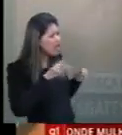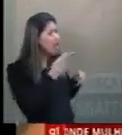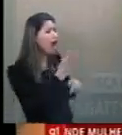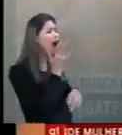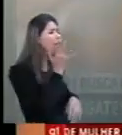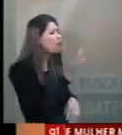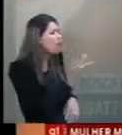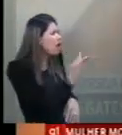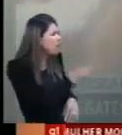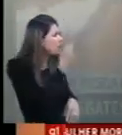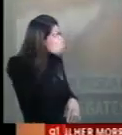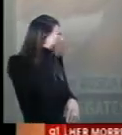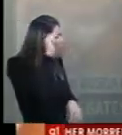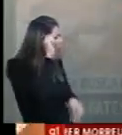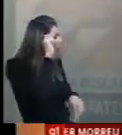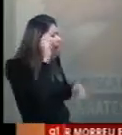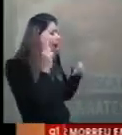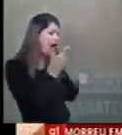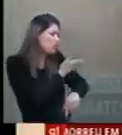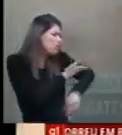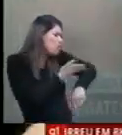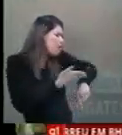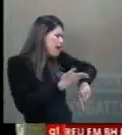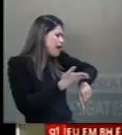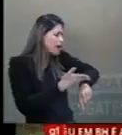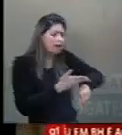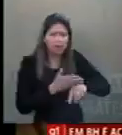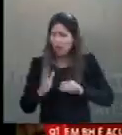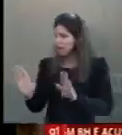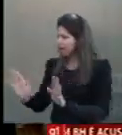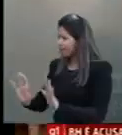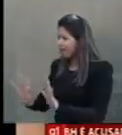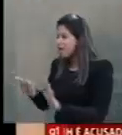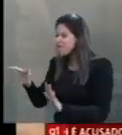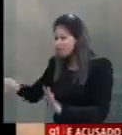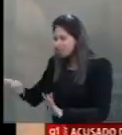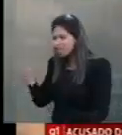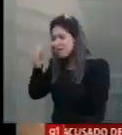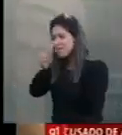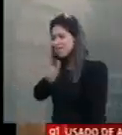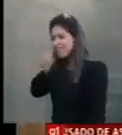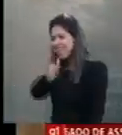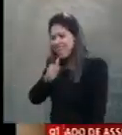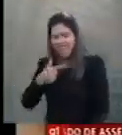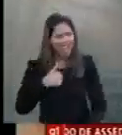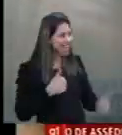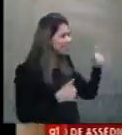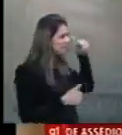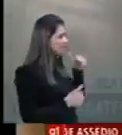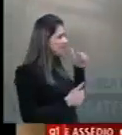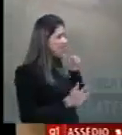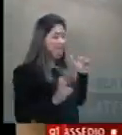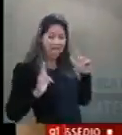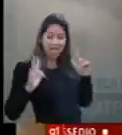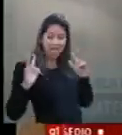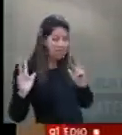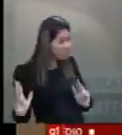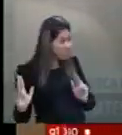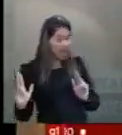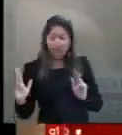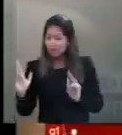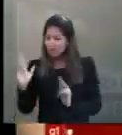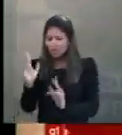pra sua e olha pra minha. Essa diferença aqui de cor, mas você é mulher, eu sou mulher, os mesmos direitos e o mesmo